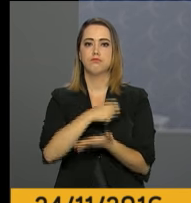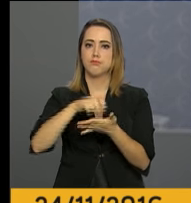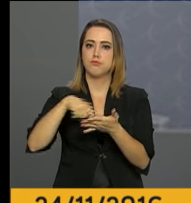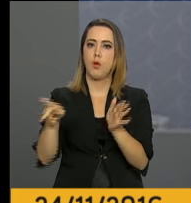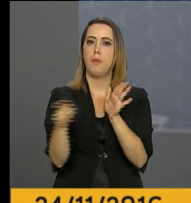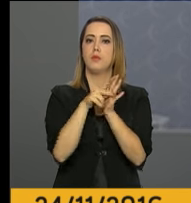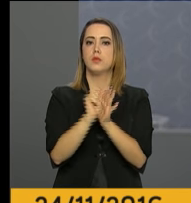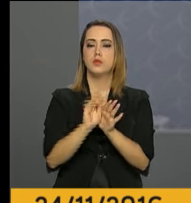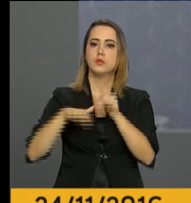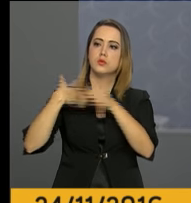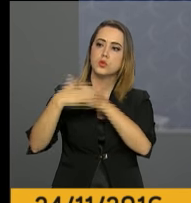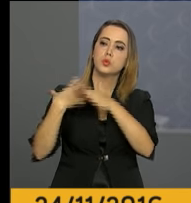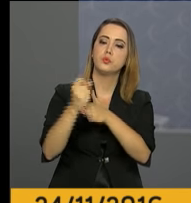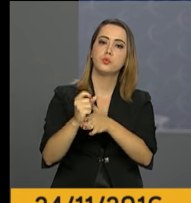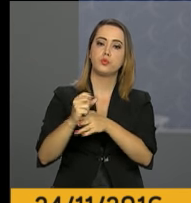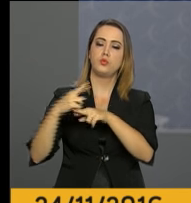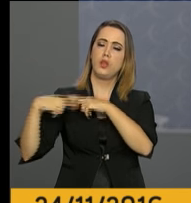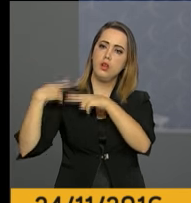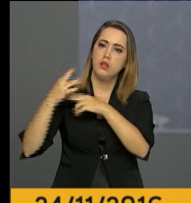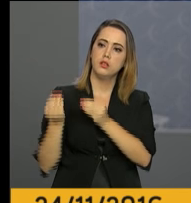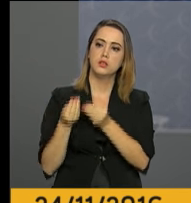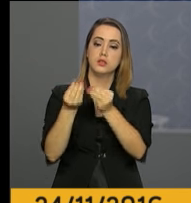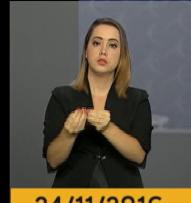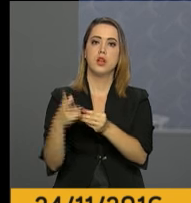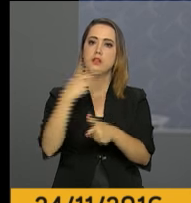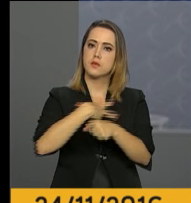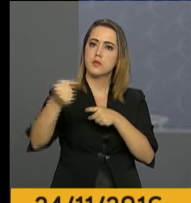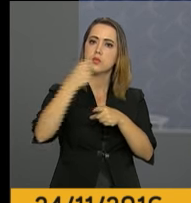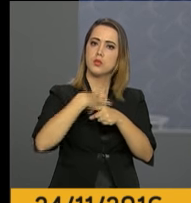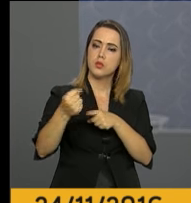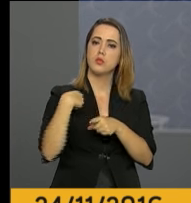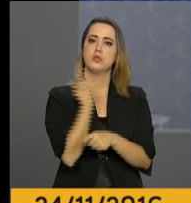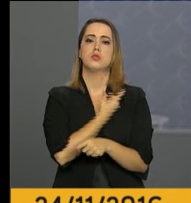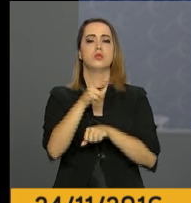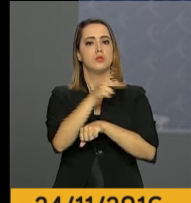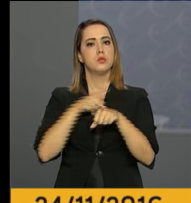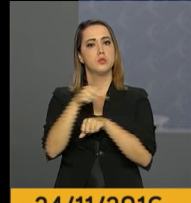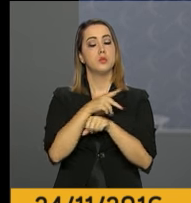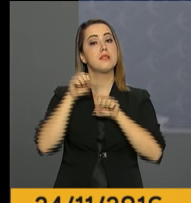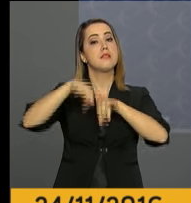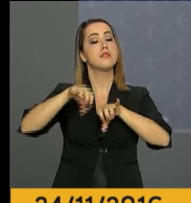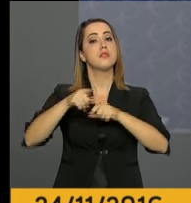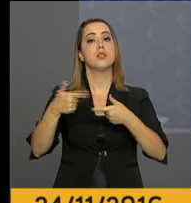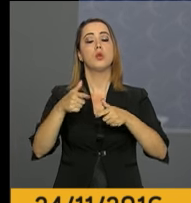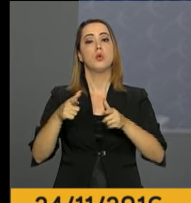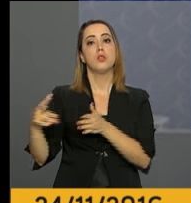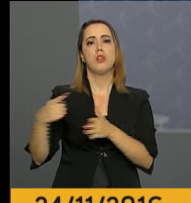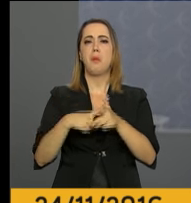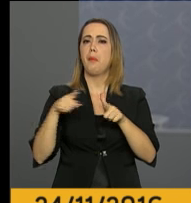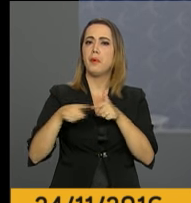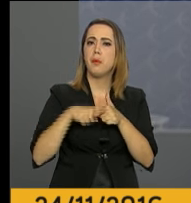de realizações da justiç do trabalho as conquistas de nosso país ensinam que na obstáculo que